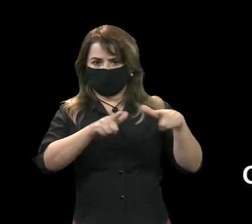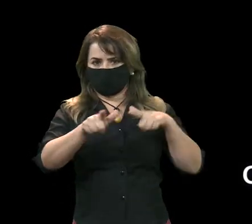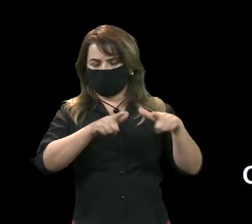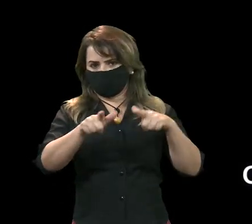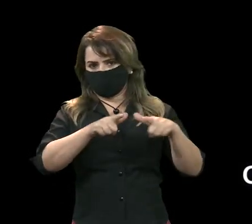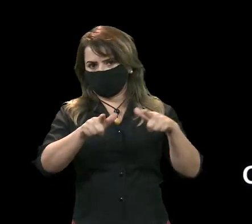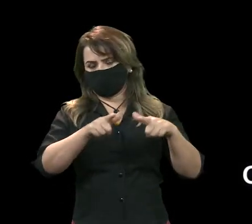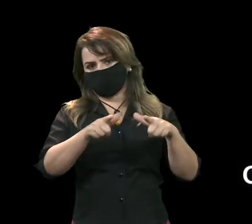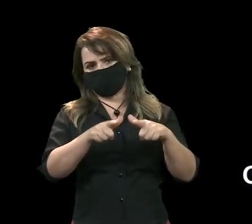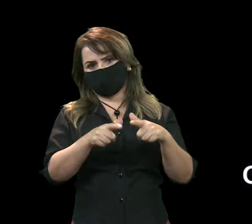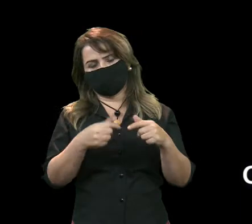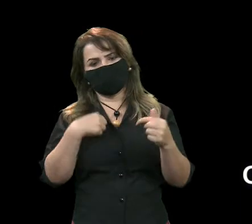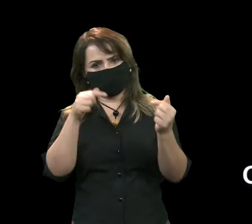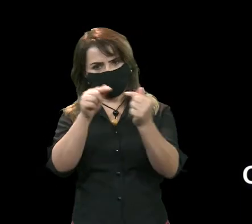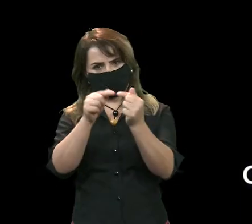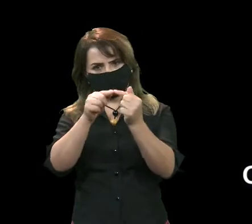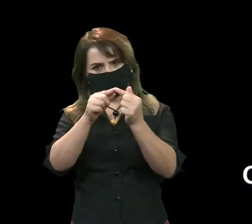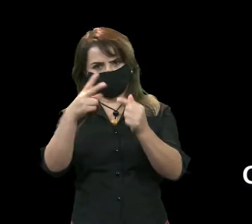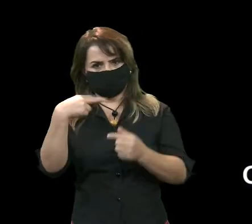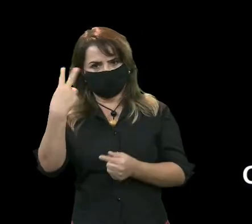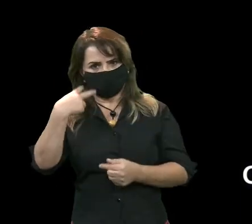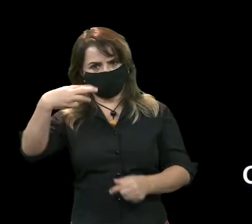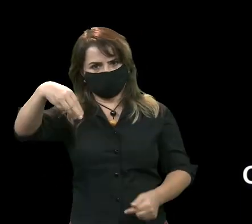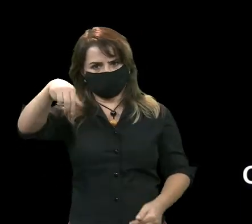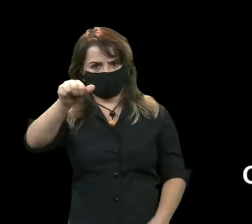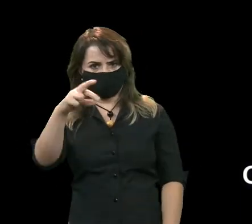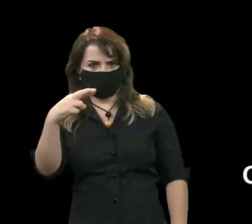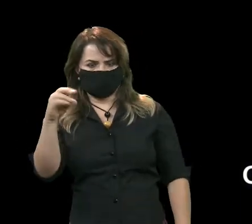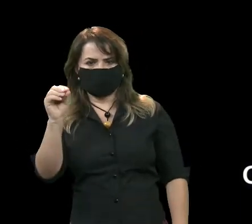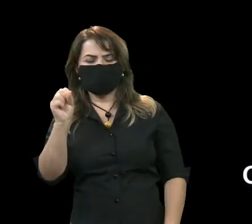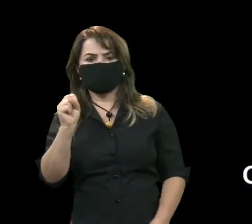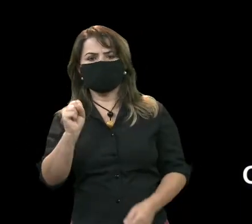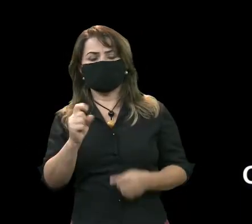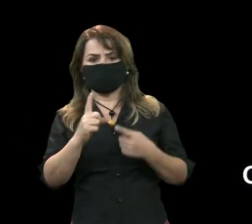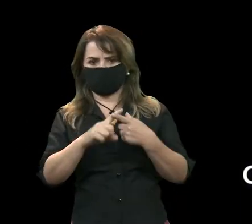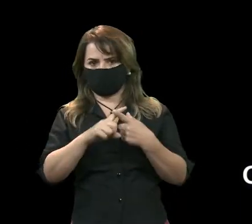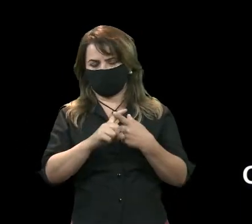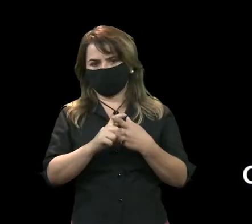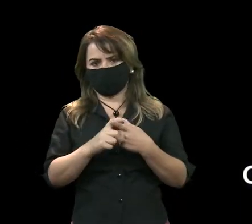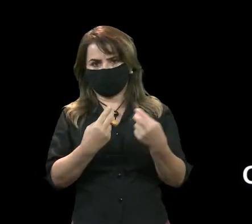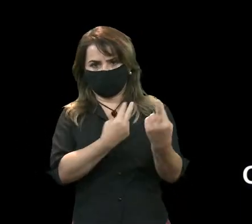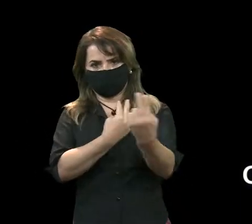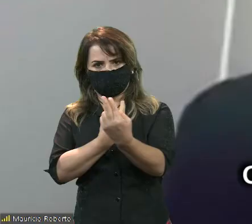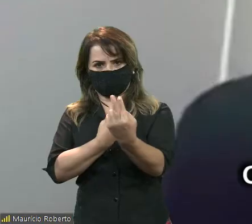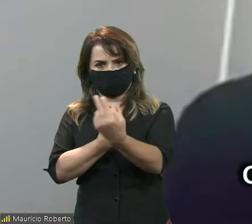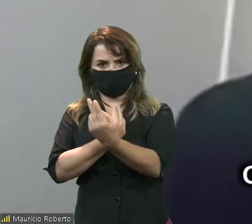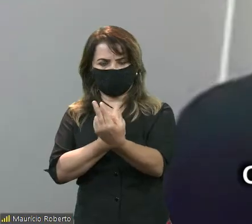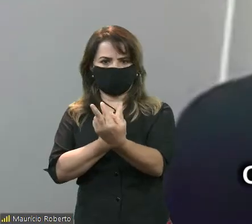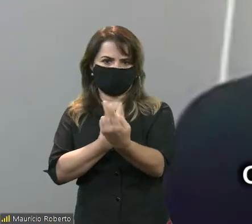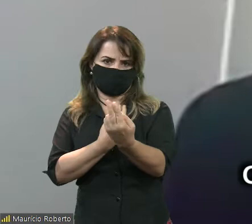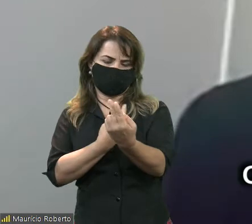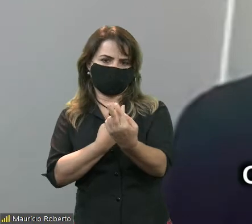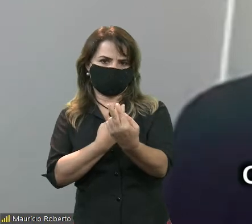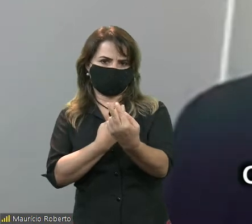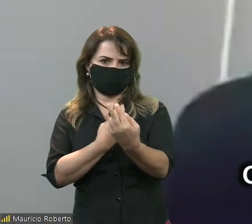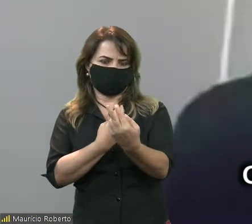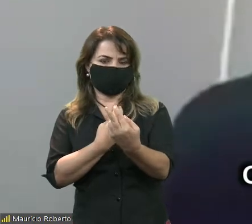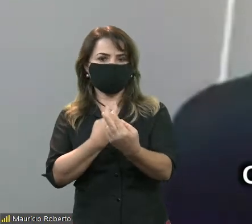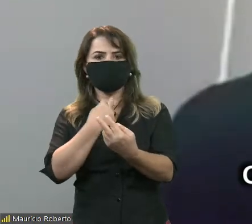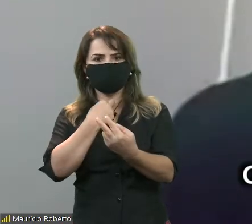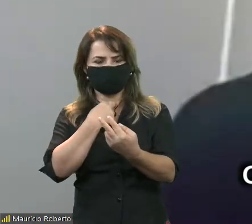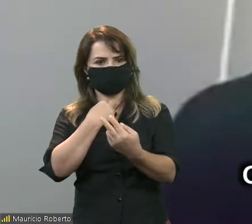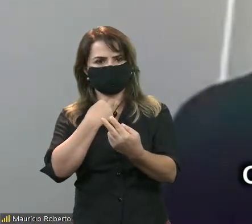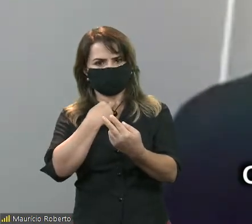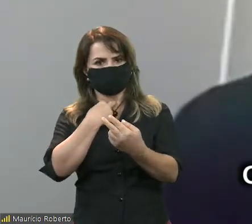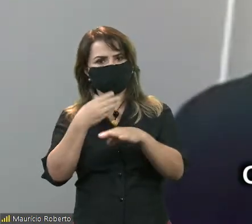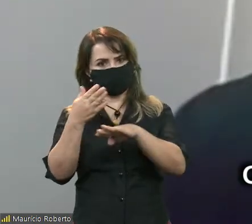mesmas palavras aí do vereador Marcos Custódio. Igualmente, estou impedido pelo Estatuto da